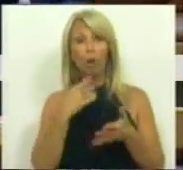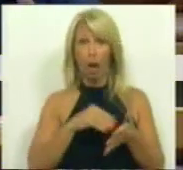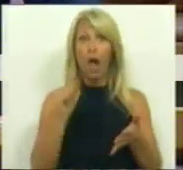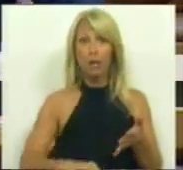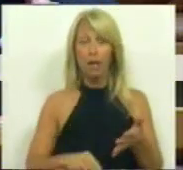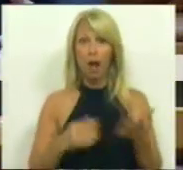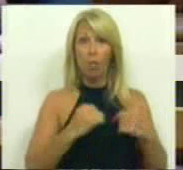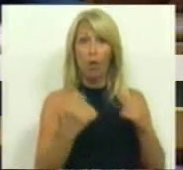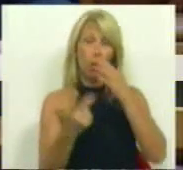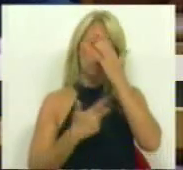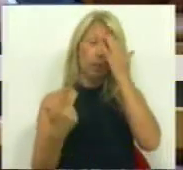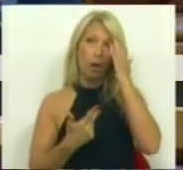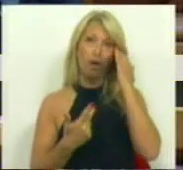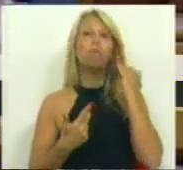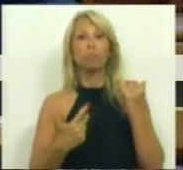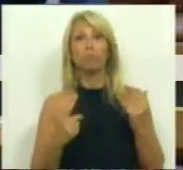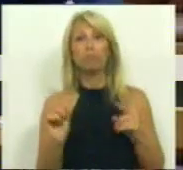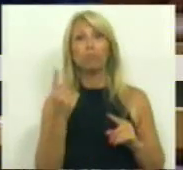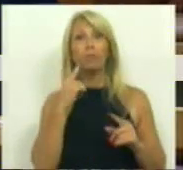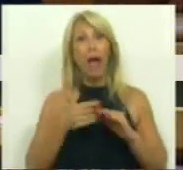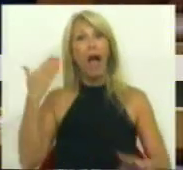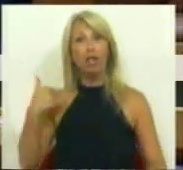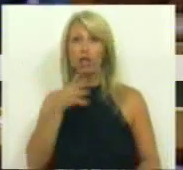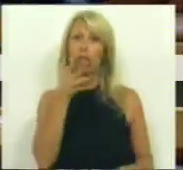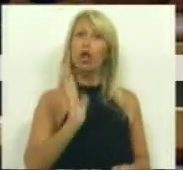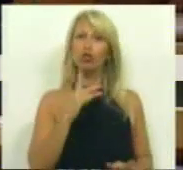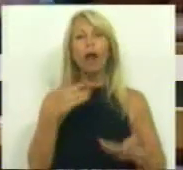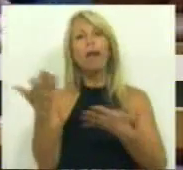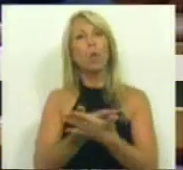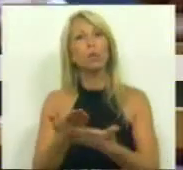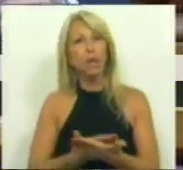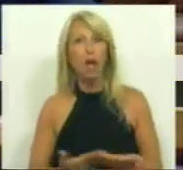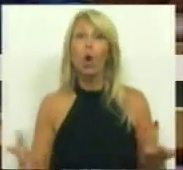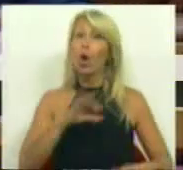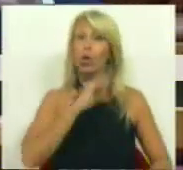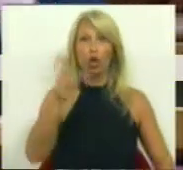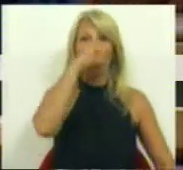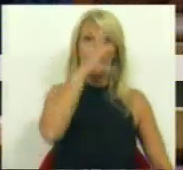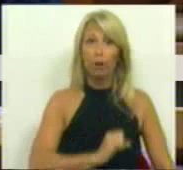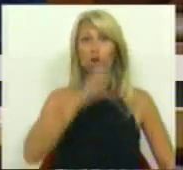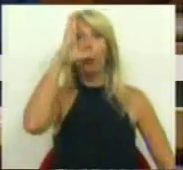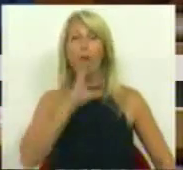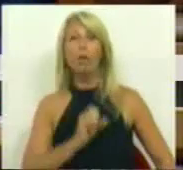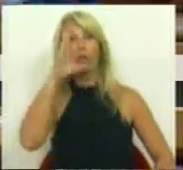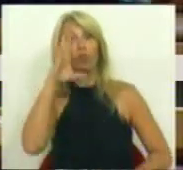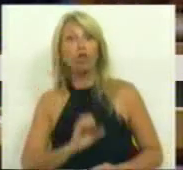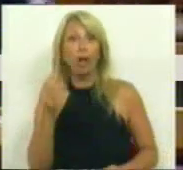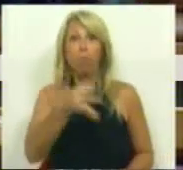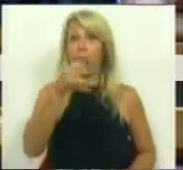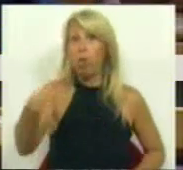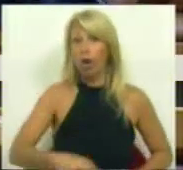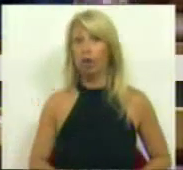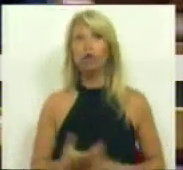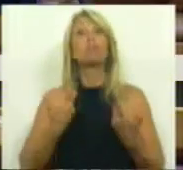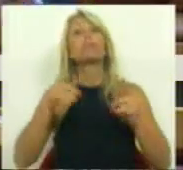Troika, que aliás na altura diziam também ter negociado, quer o Sr. Primeiro-Ministro, quer o Sr. Ministro de Estado, Paulo Portas, que também